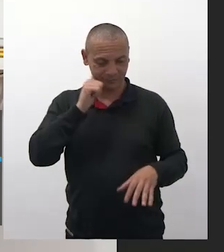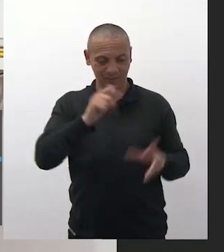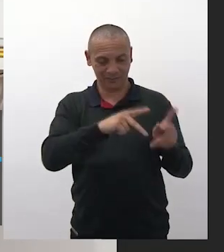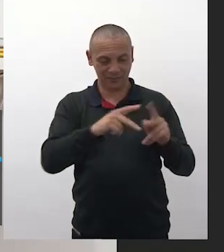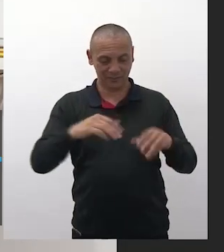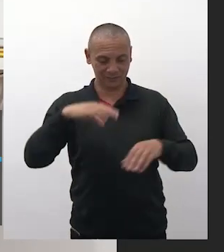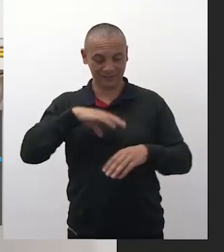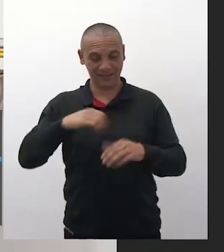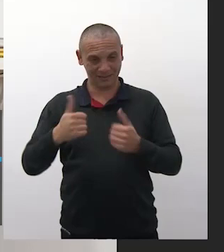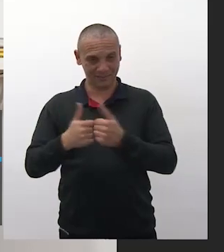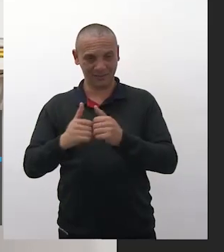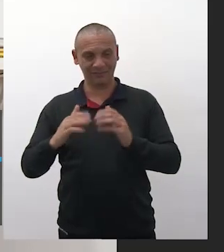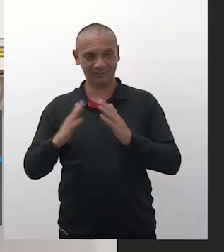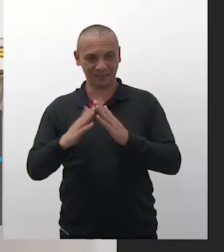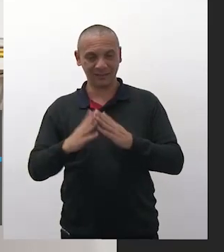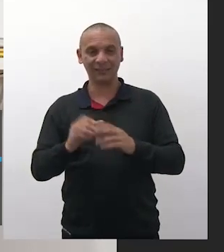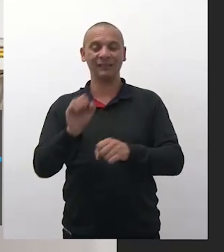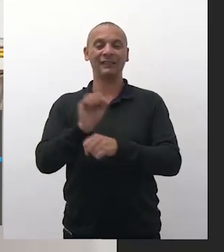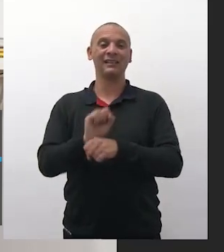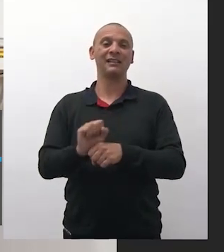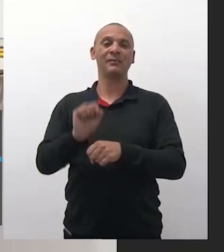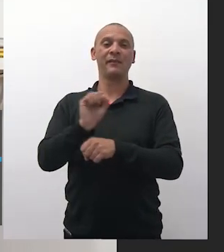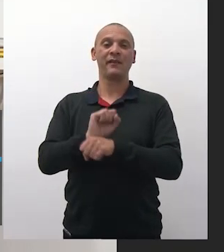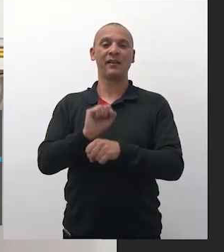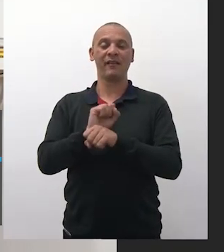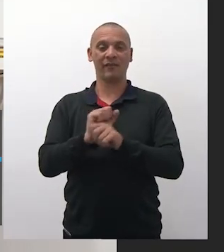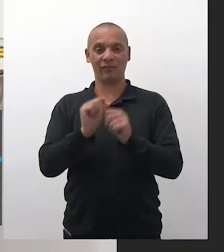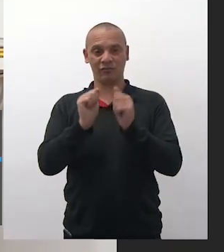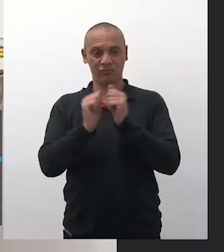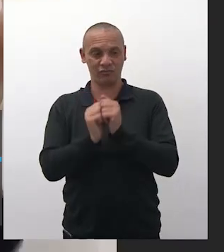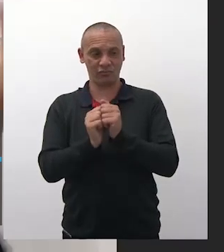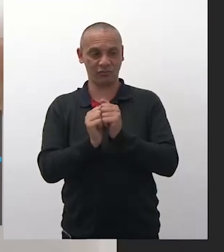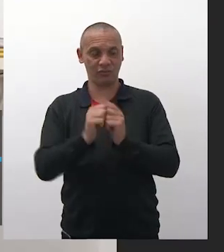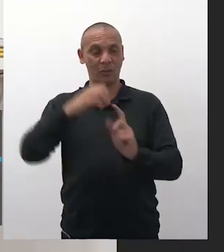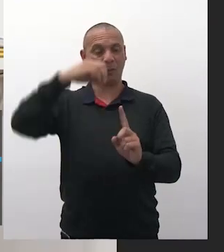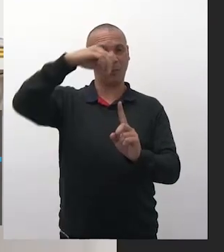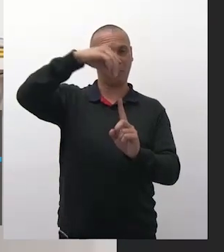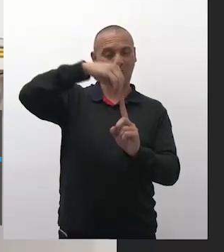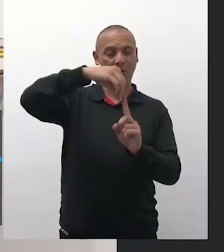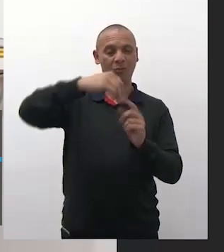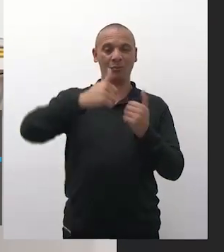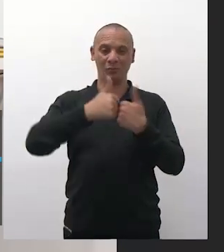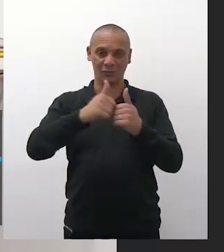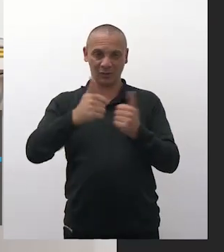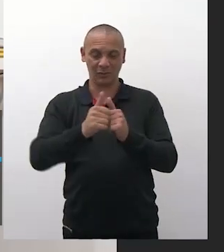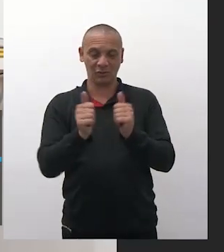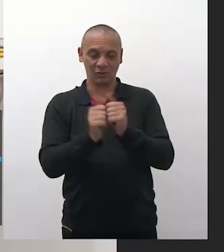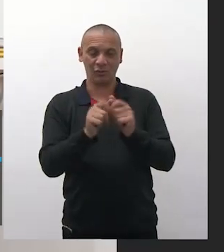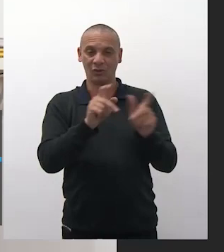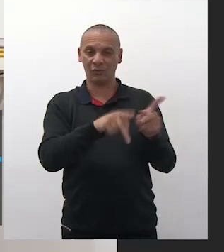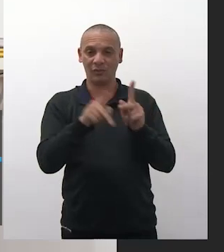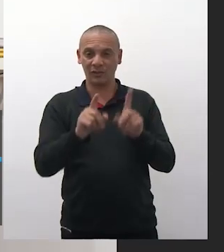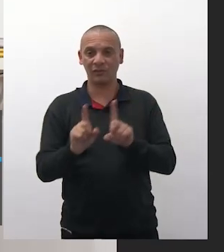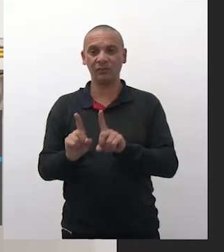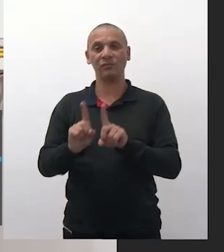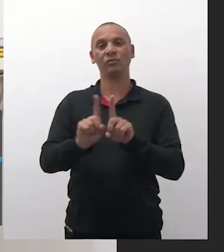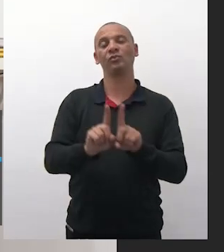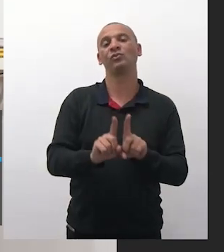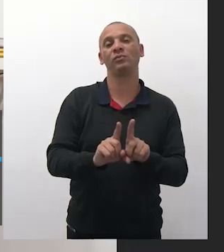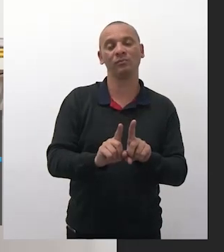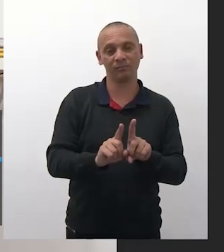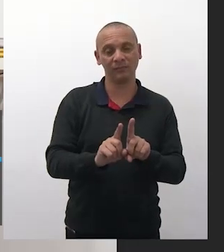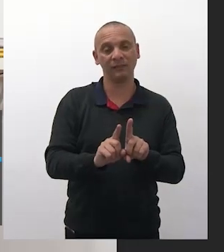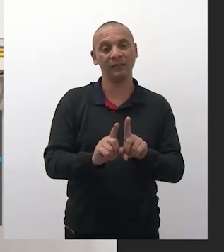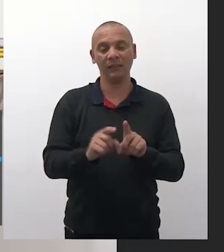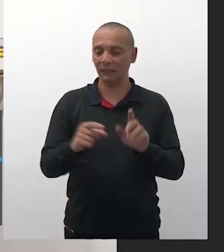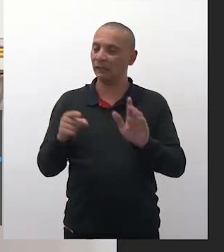cidade, ficava esperando com ela no ponto de ônibus, né, fazendo companhia, e